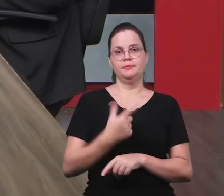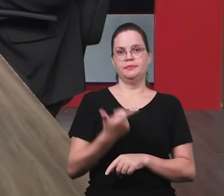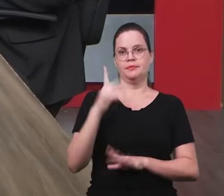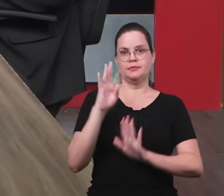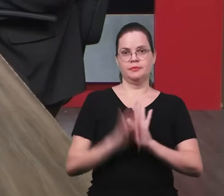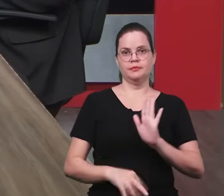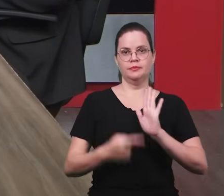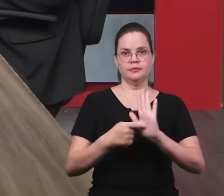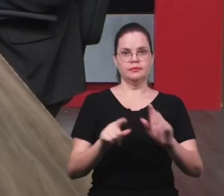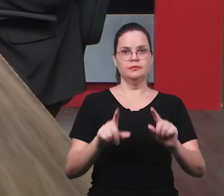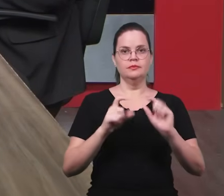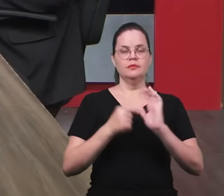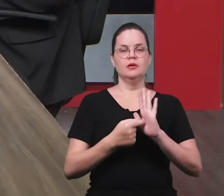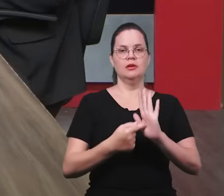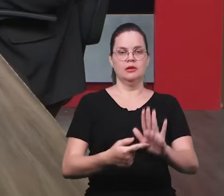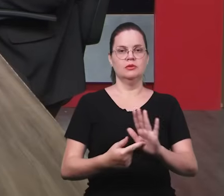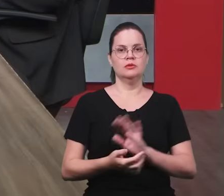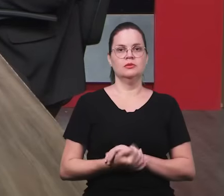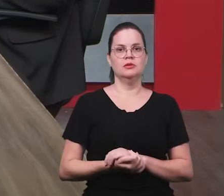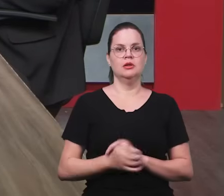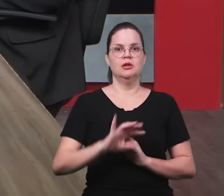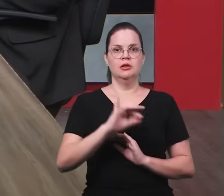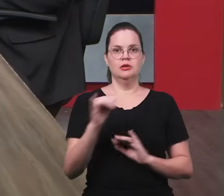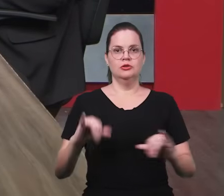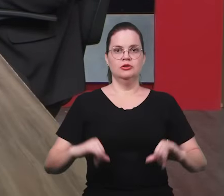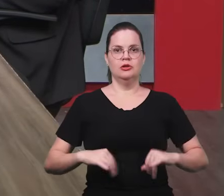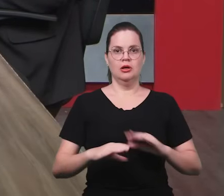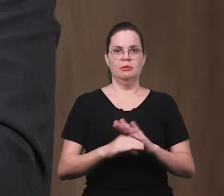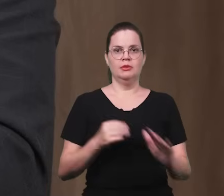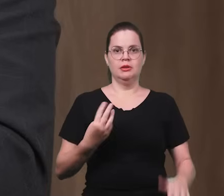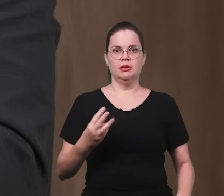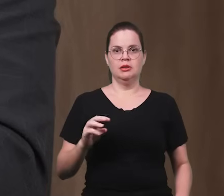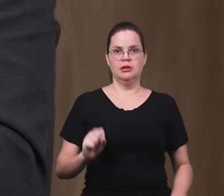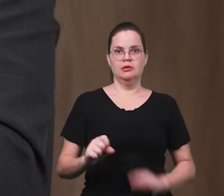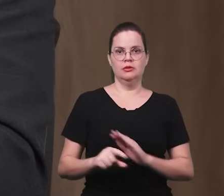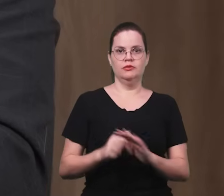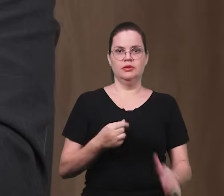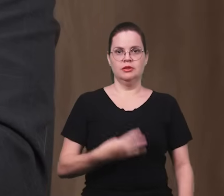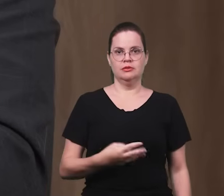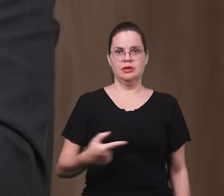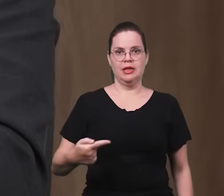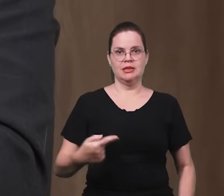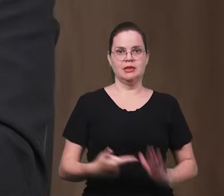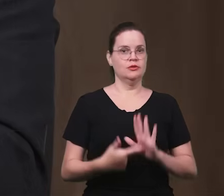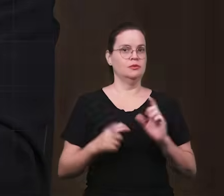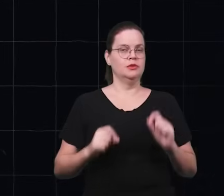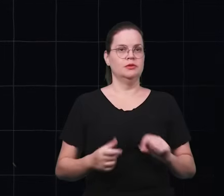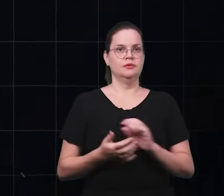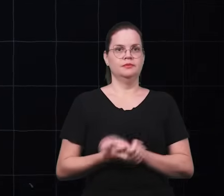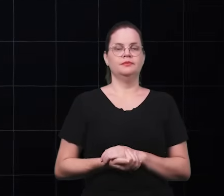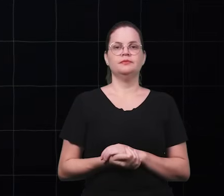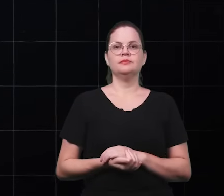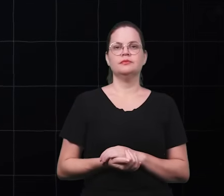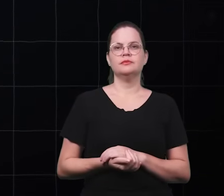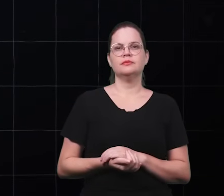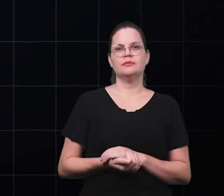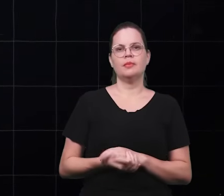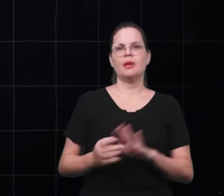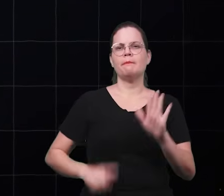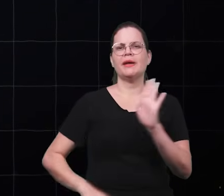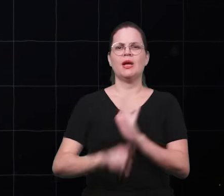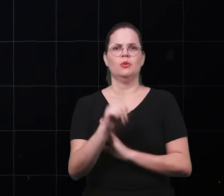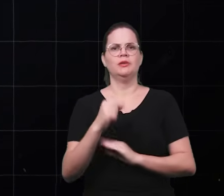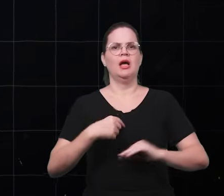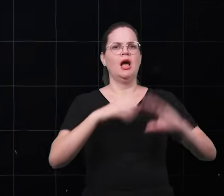que ele projetasse, que está em Jó, capítulo 38, 37, né? Que diz assim, ó, quem numerará